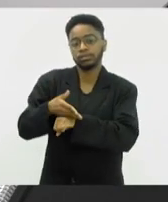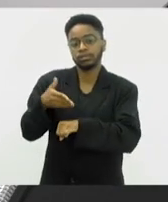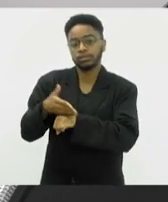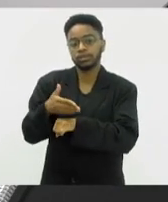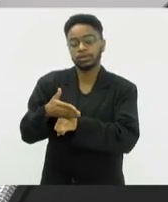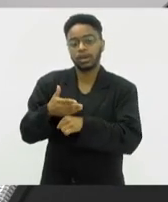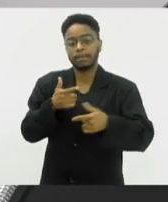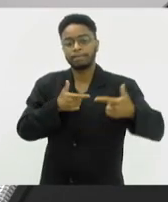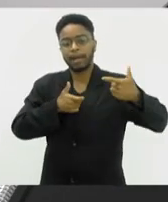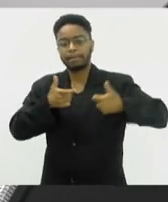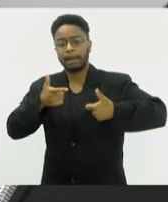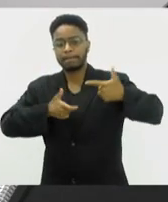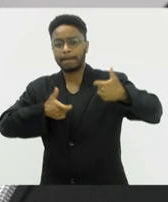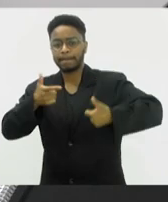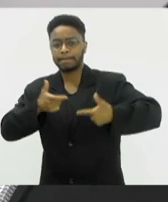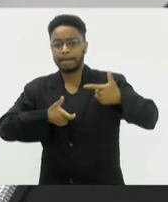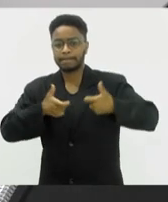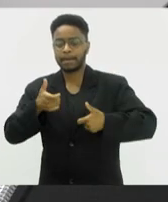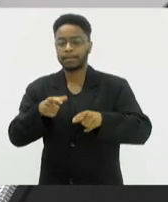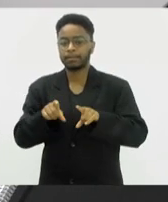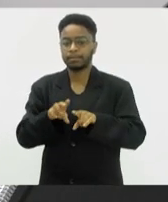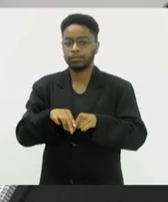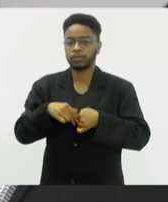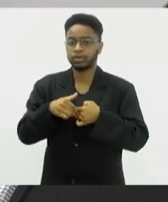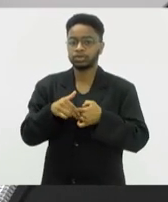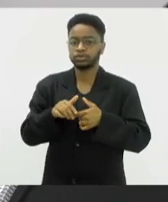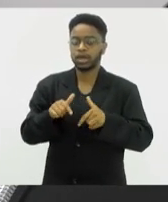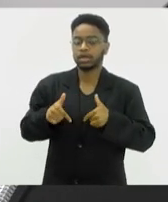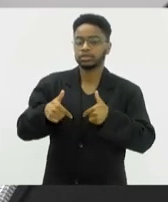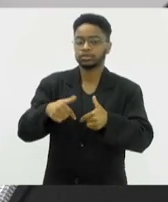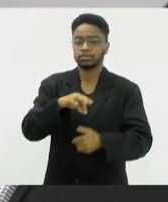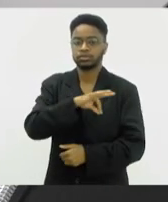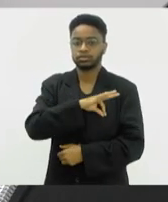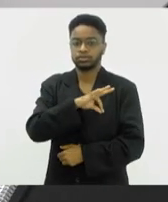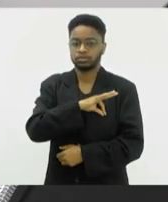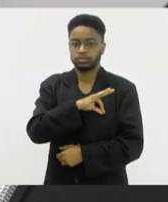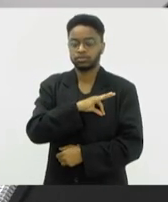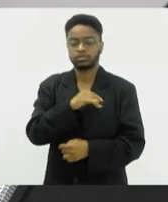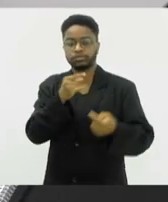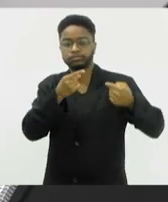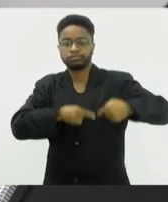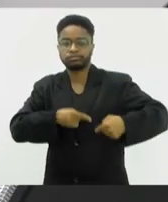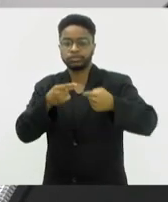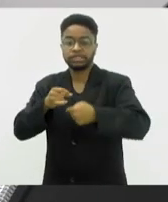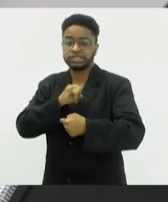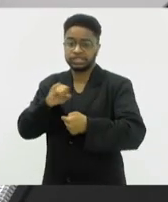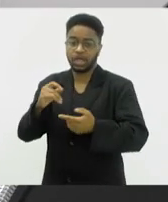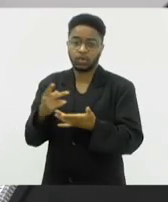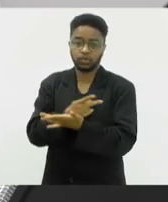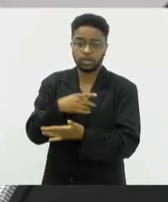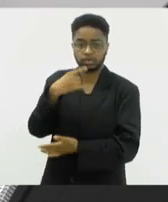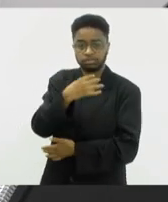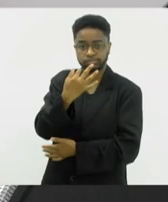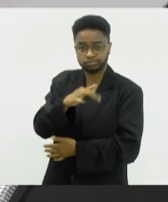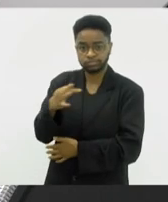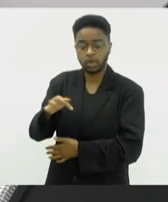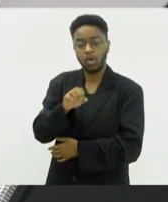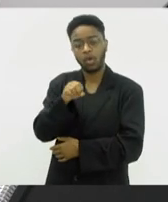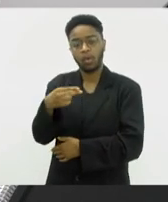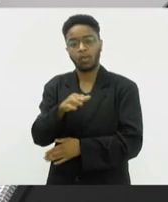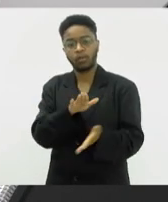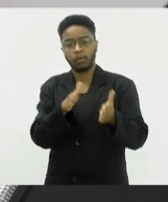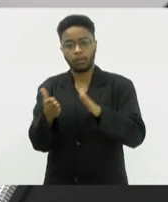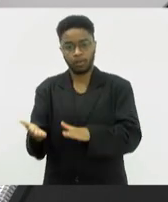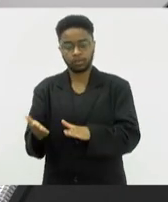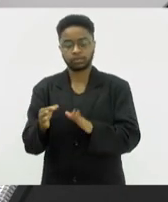confronto armado decorrente da intervenção policial, concorrência ou não de lesão corporal ou morte. Parecer